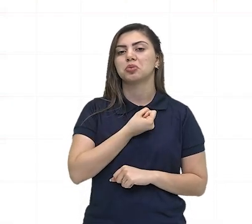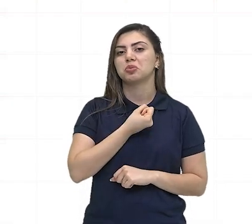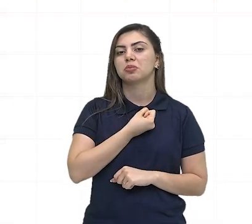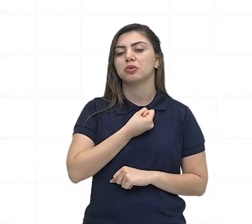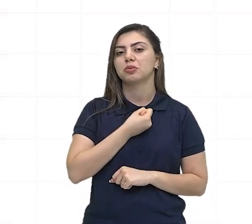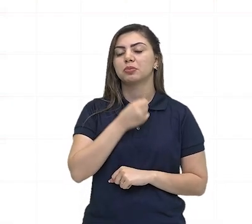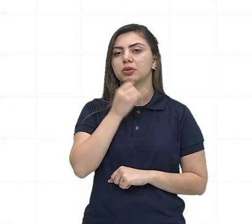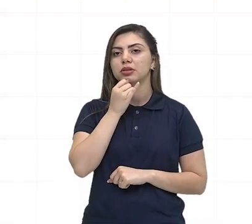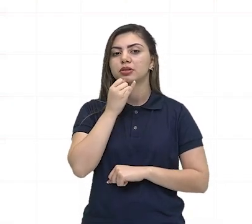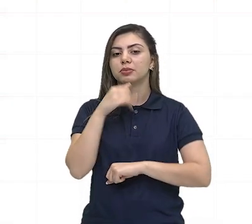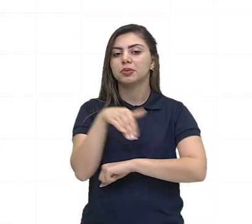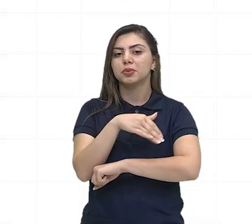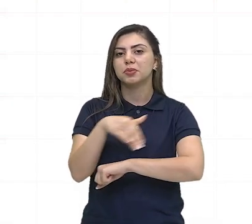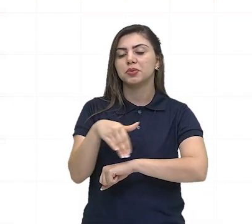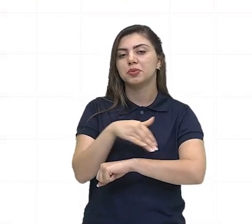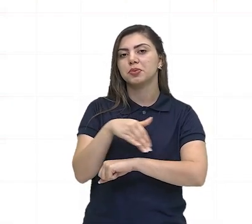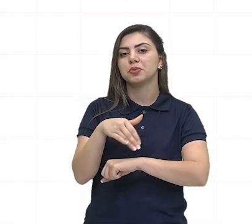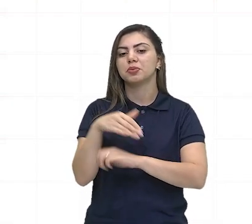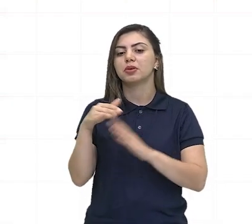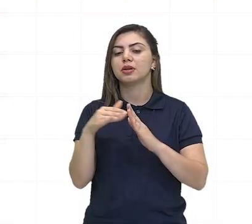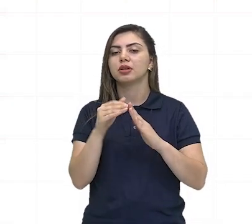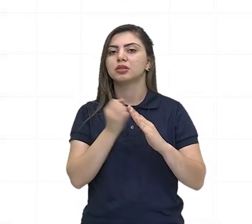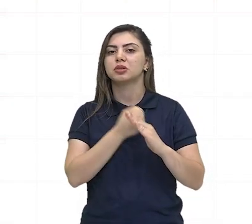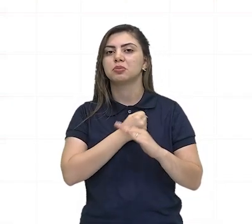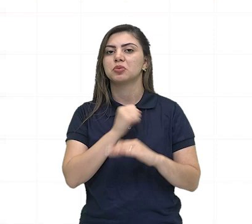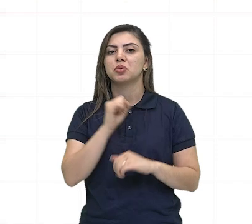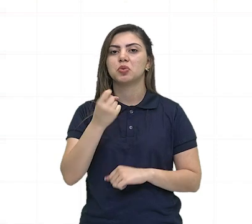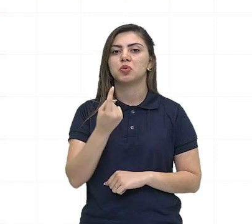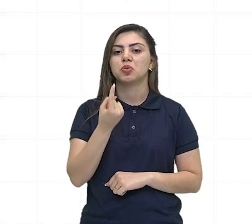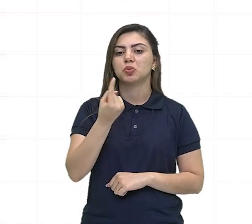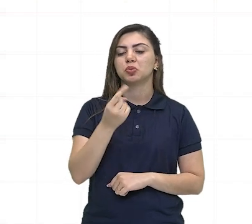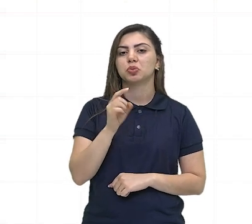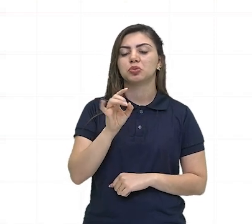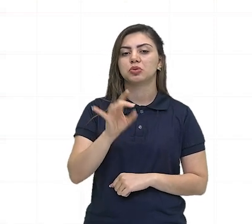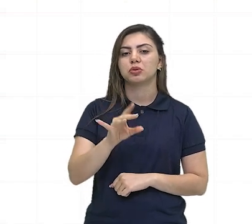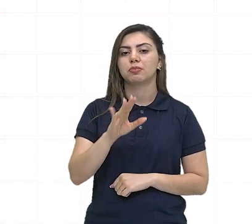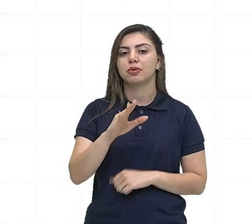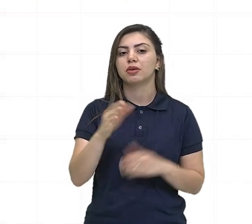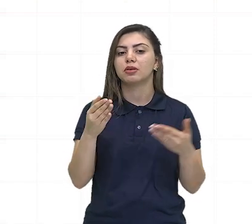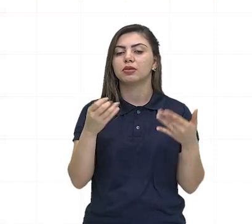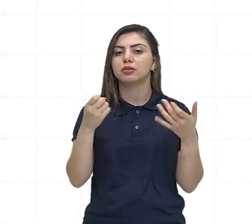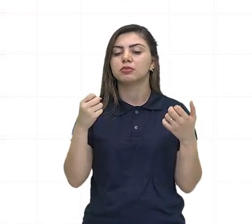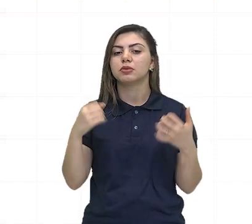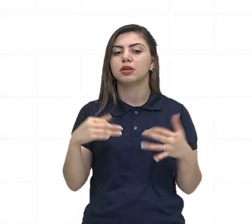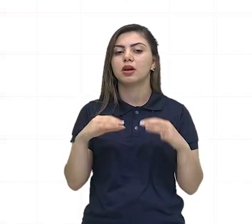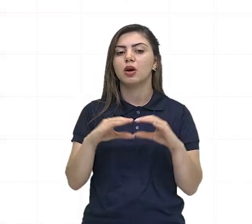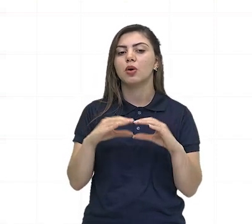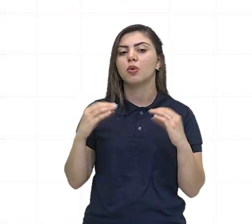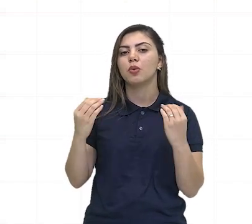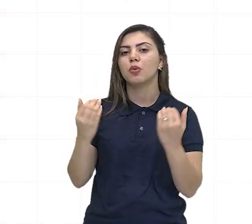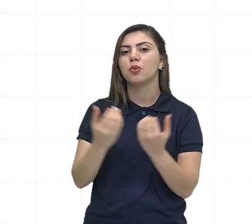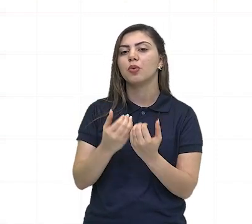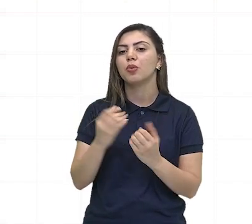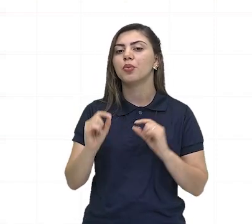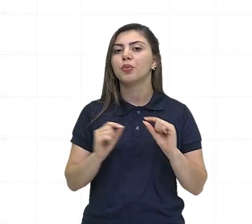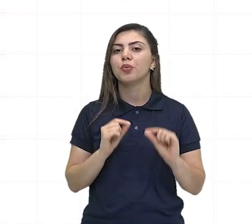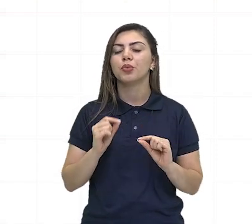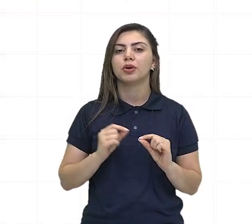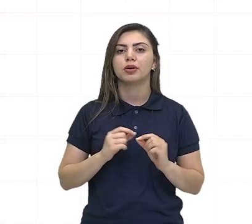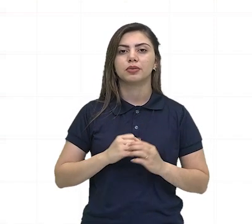número, certo? E aí a gente vai verificar agora o que é uma comunidade.